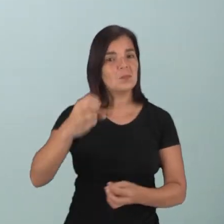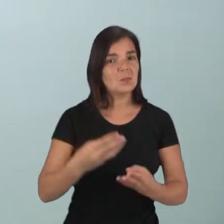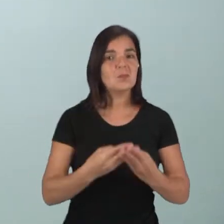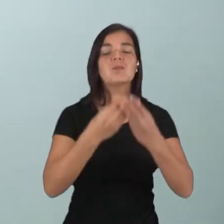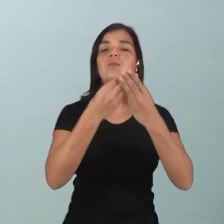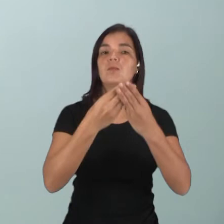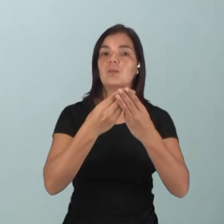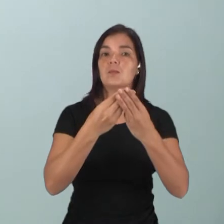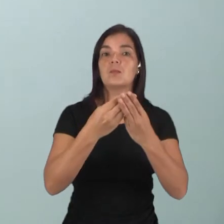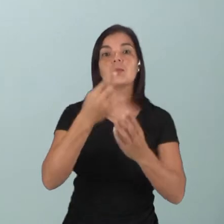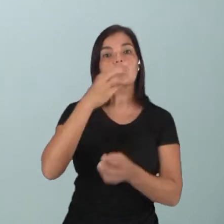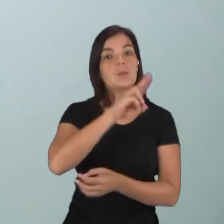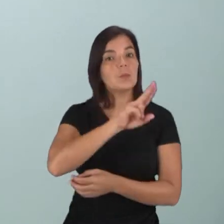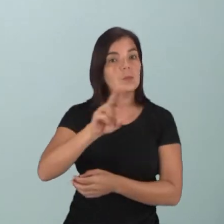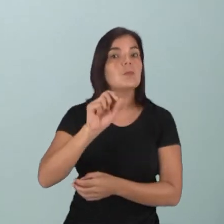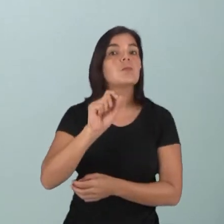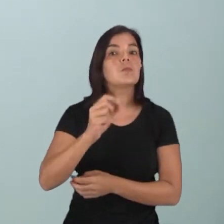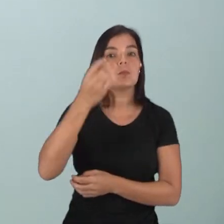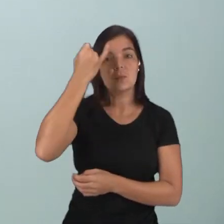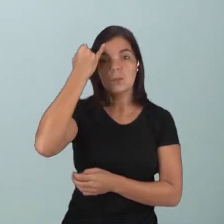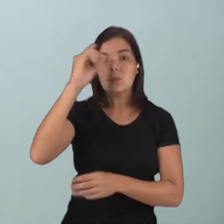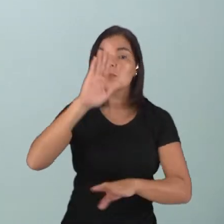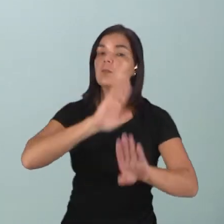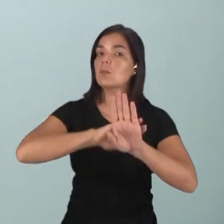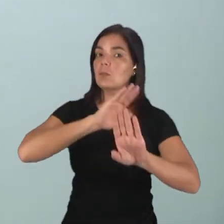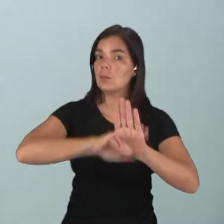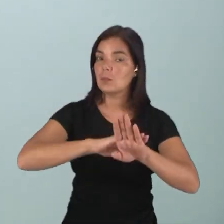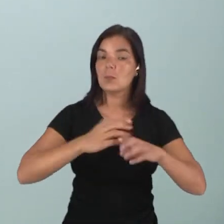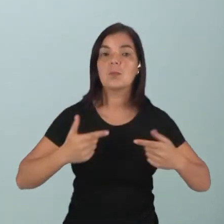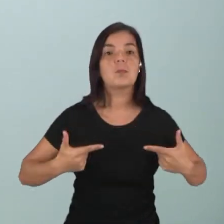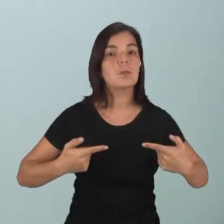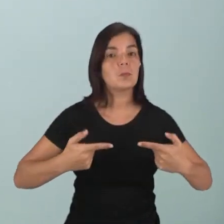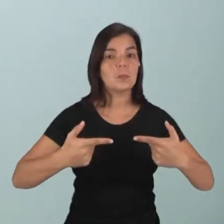nome de uma ideologia, né? A guerra